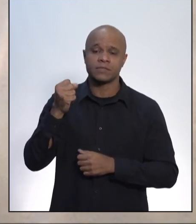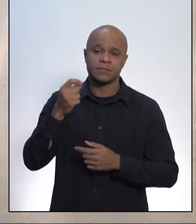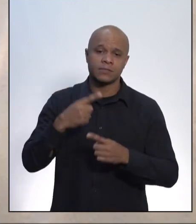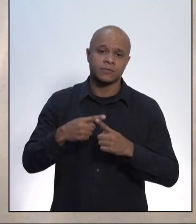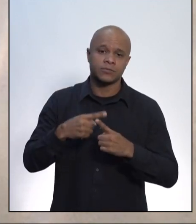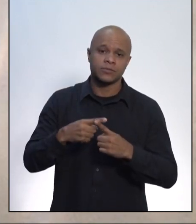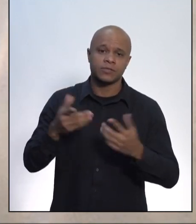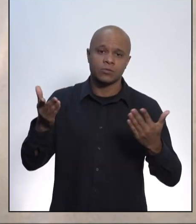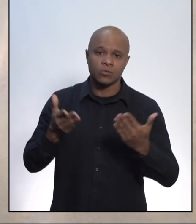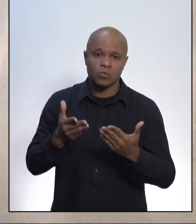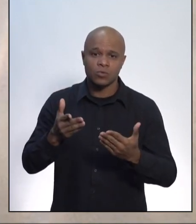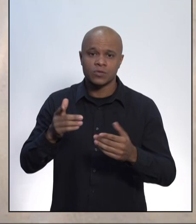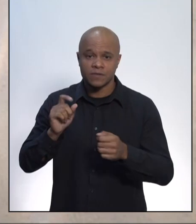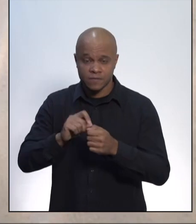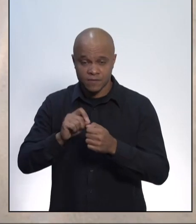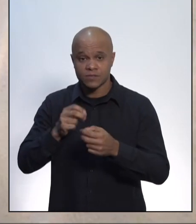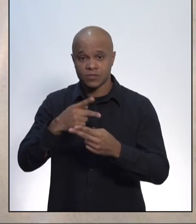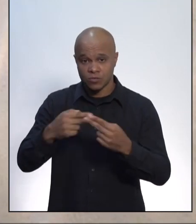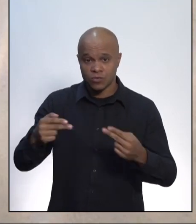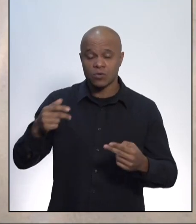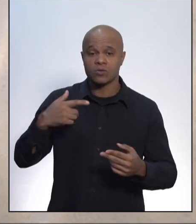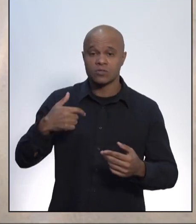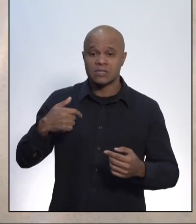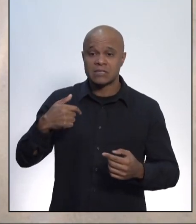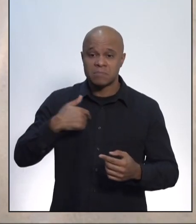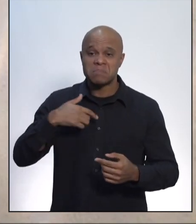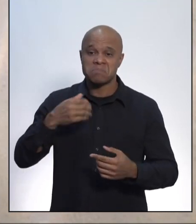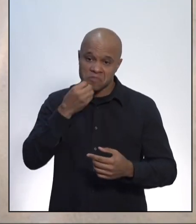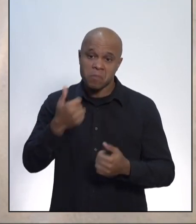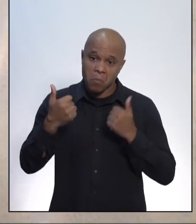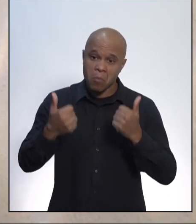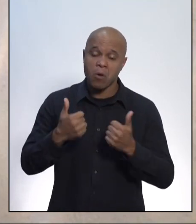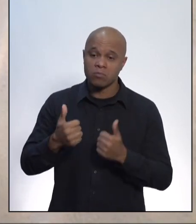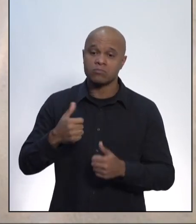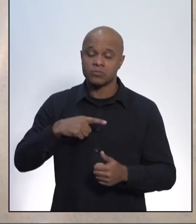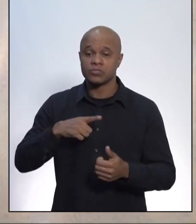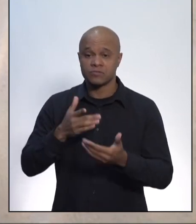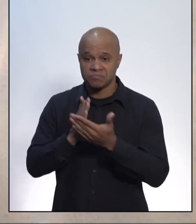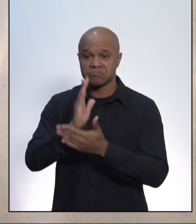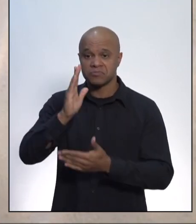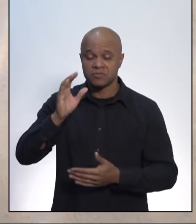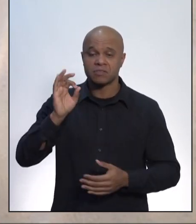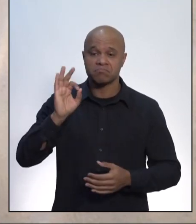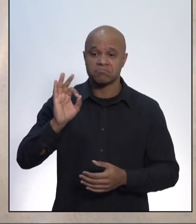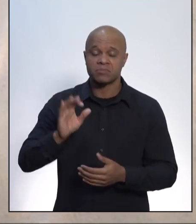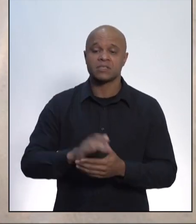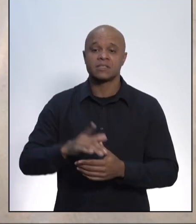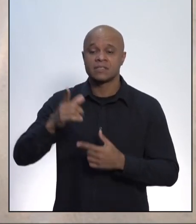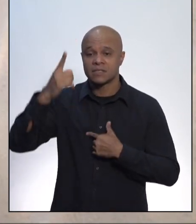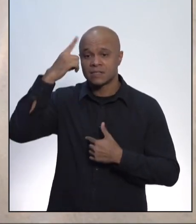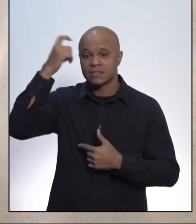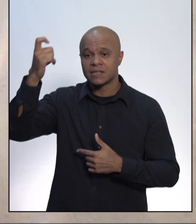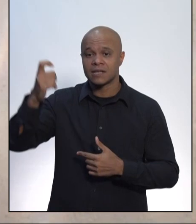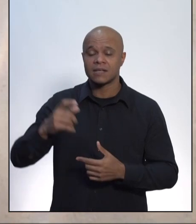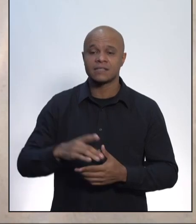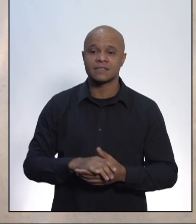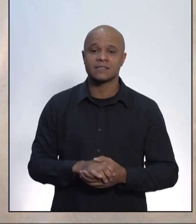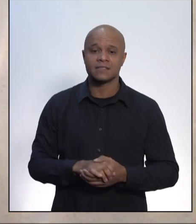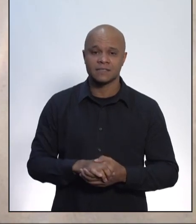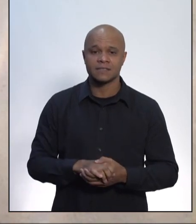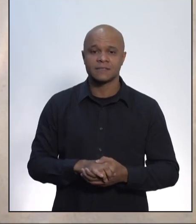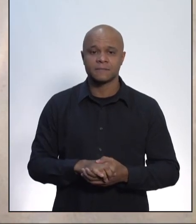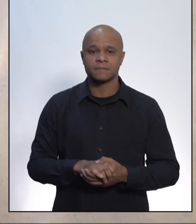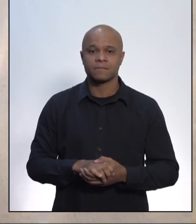buscar negócios, apostar em empresas, né, em apostar em ideias. O Bruno mesmo é o